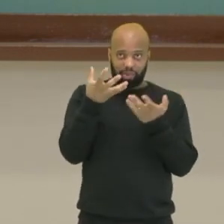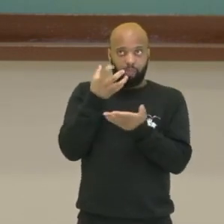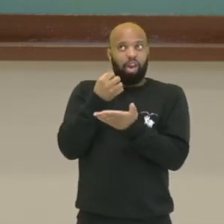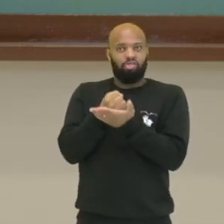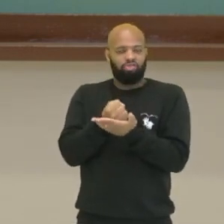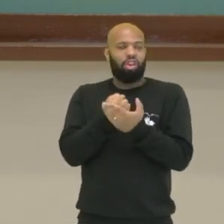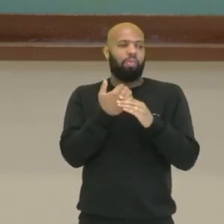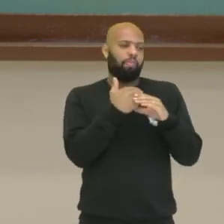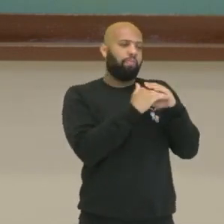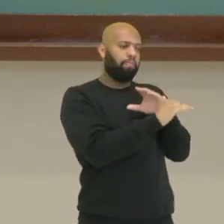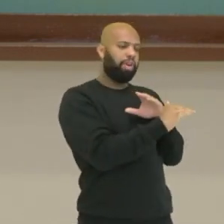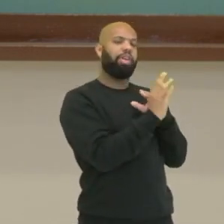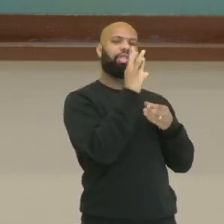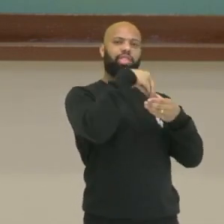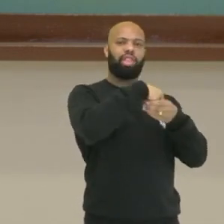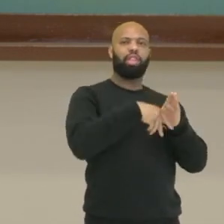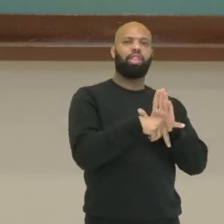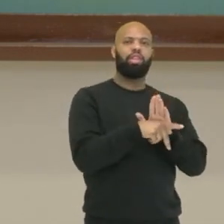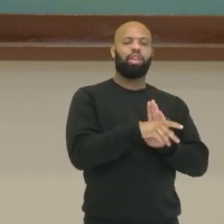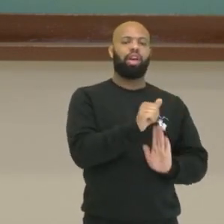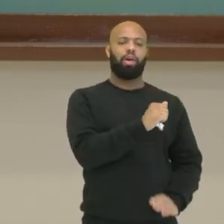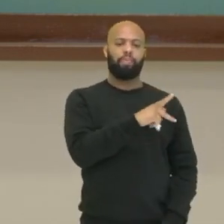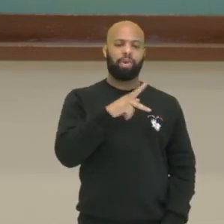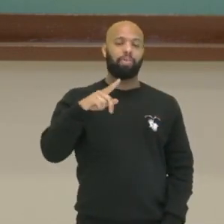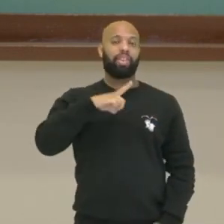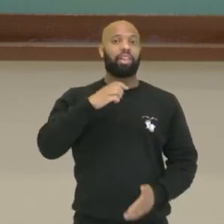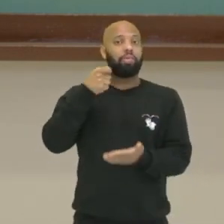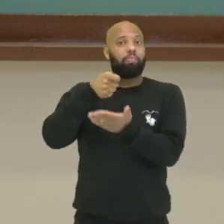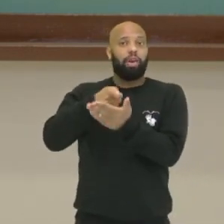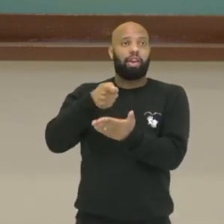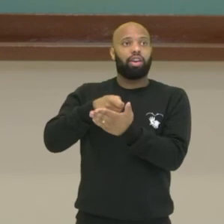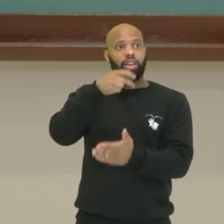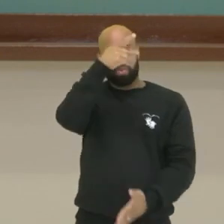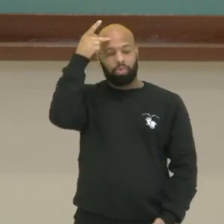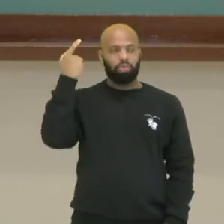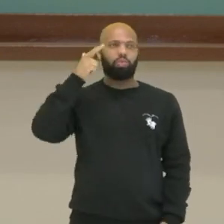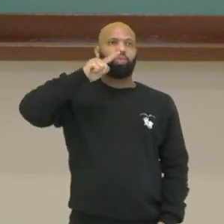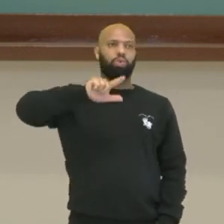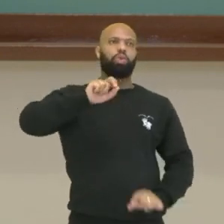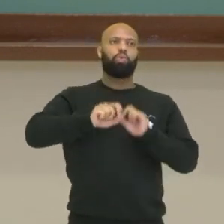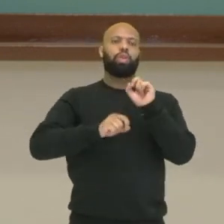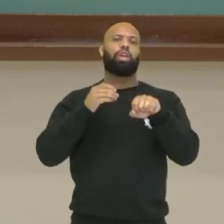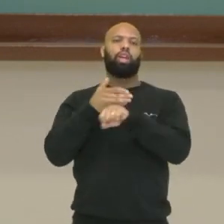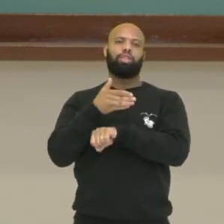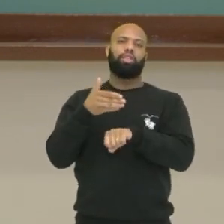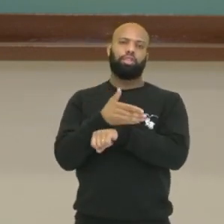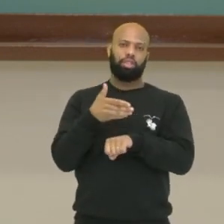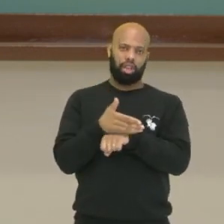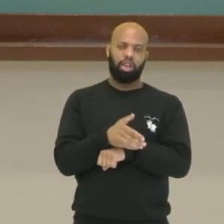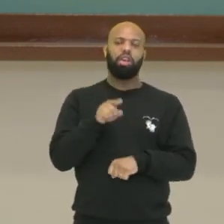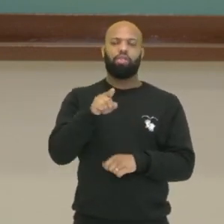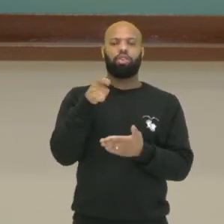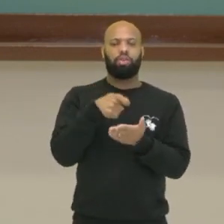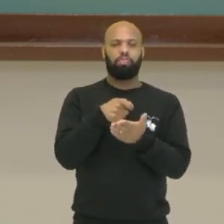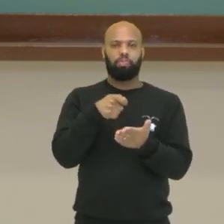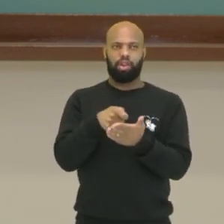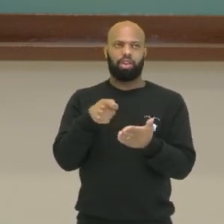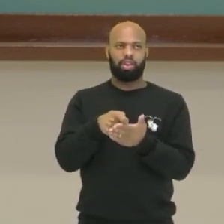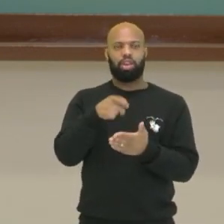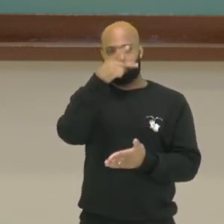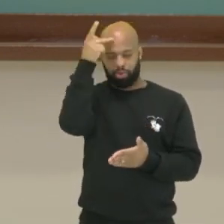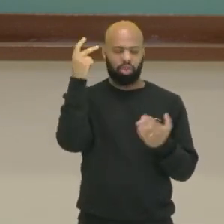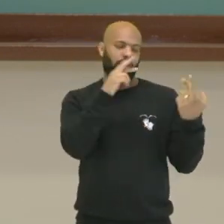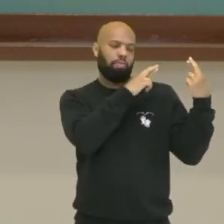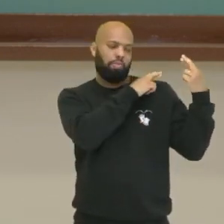música por um streaming, você tem que pagar para que as pessoas possam ter acesso ao streaming. Você paga o streaming e o responsável